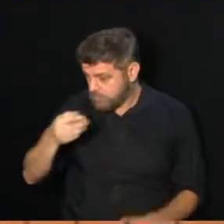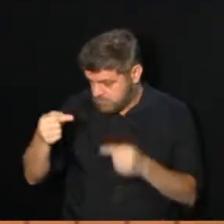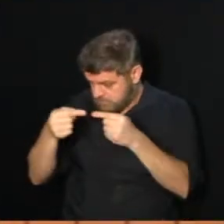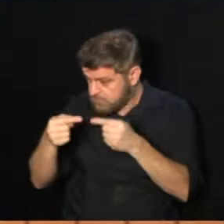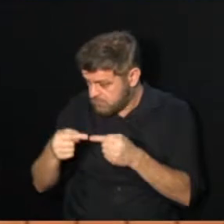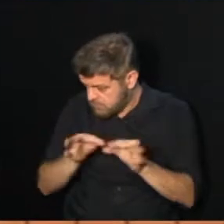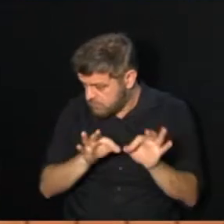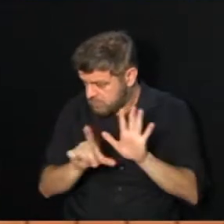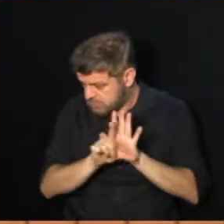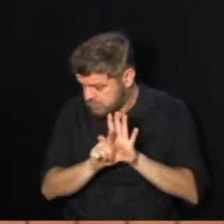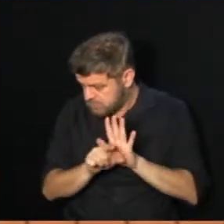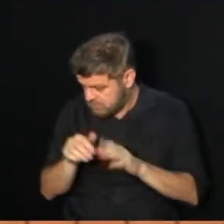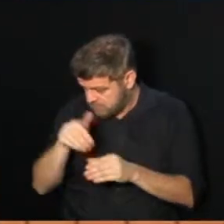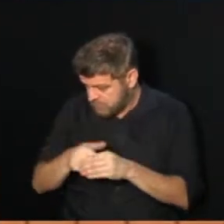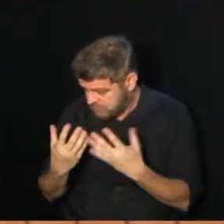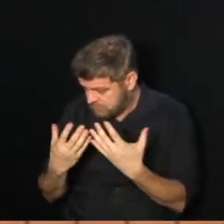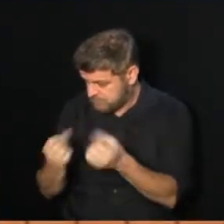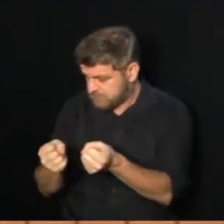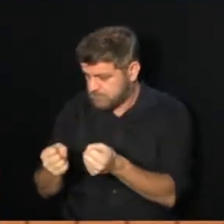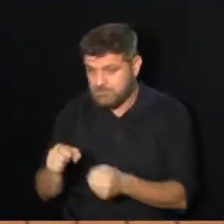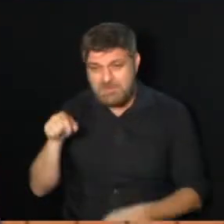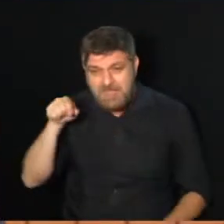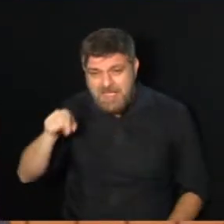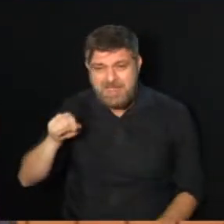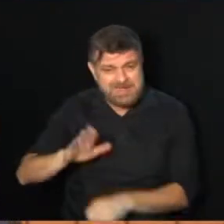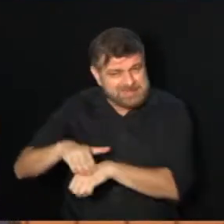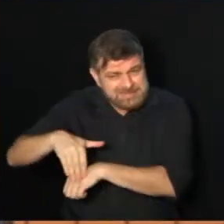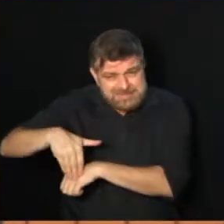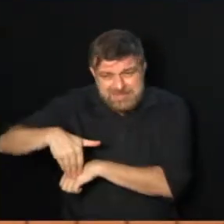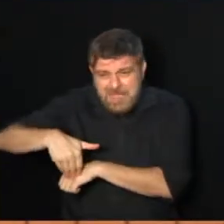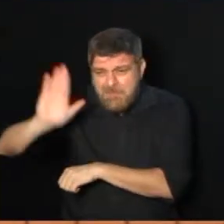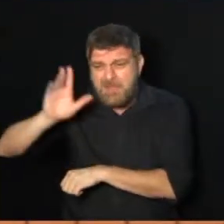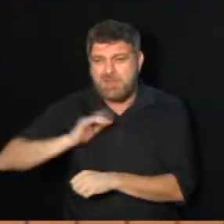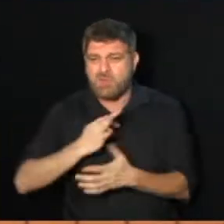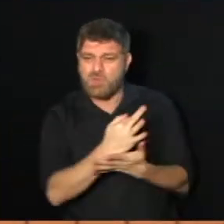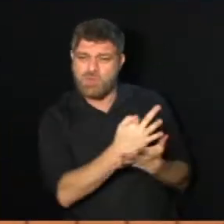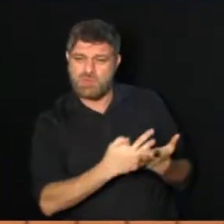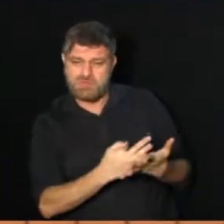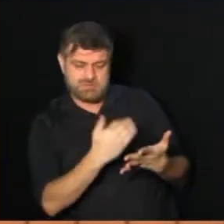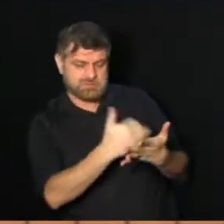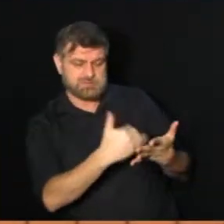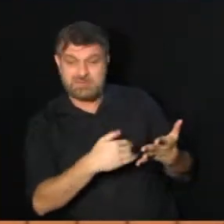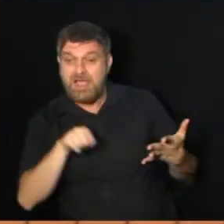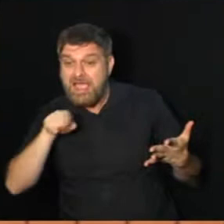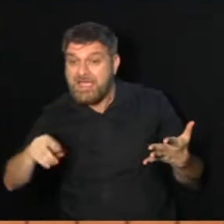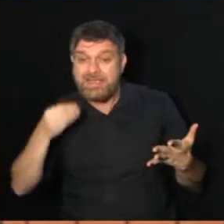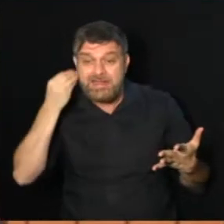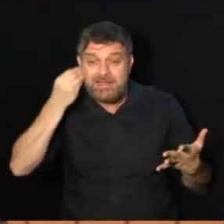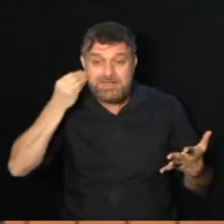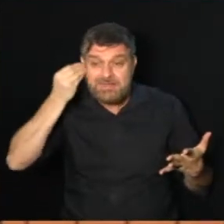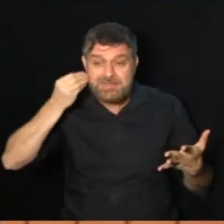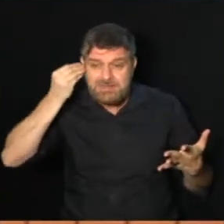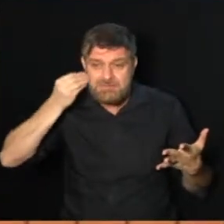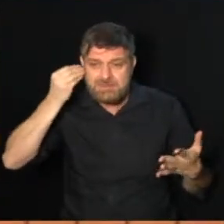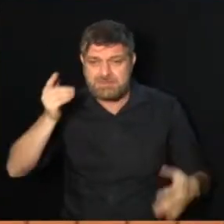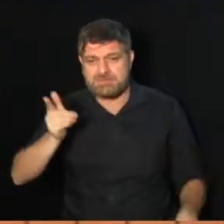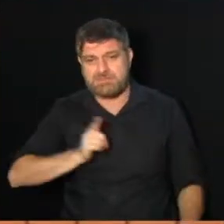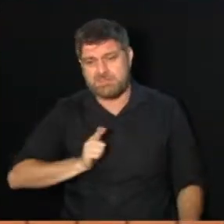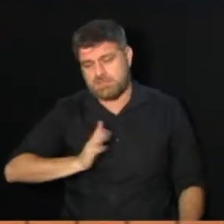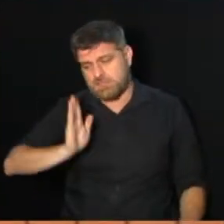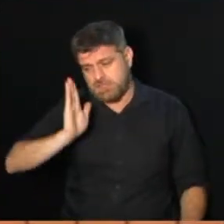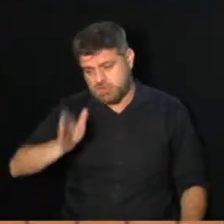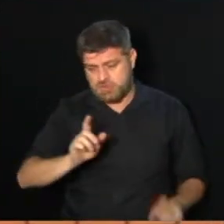ao projeto, ele está indo muito além do que diz o texto da lei. É porque ele vivenciou, né,